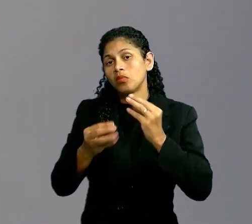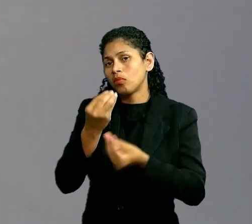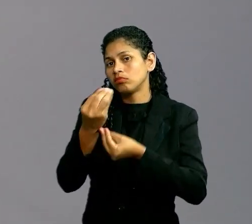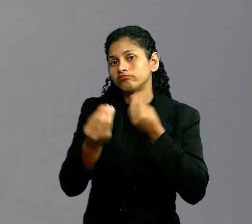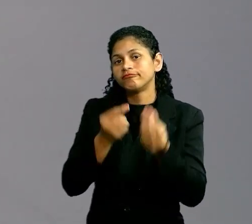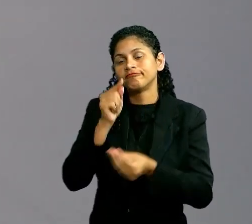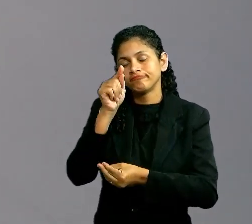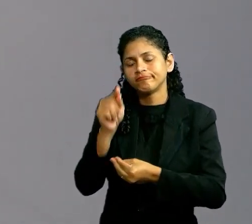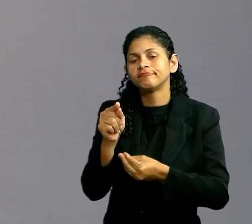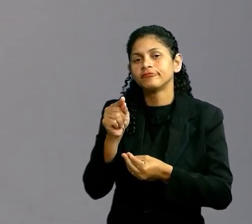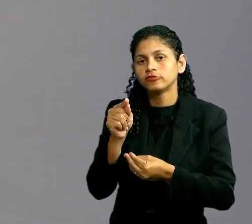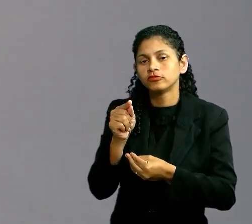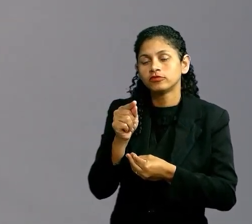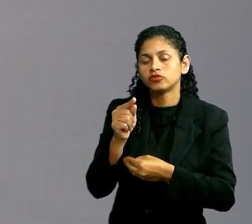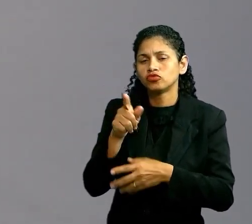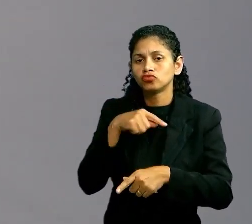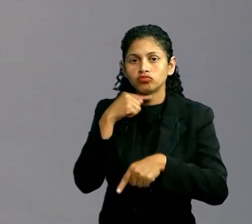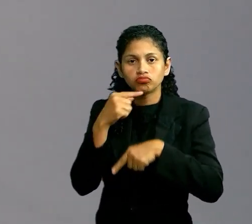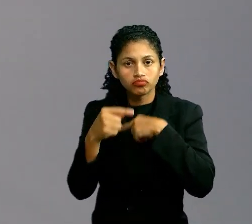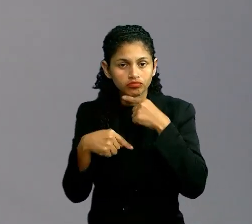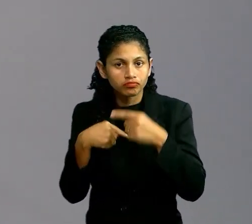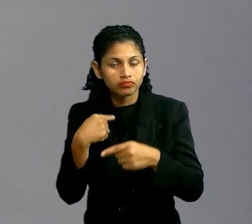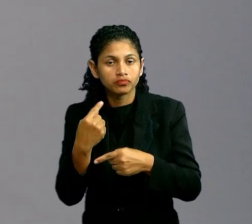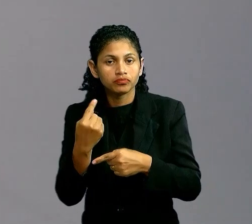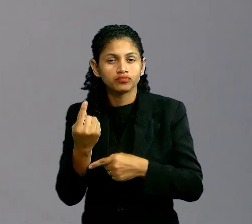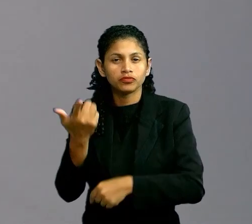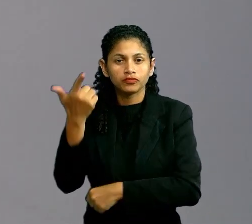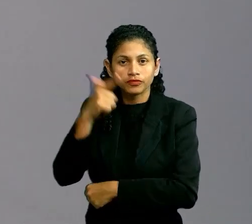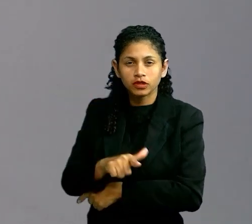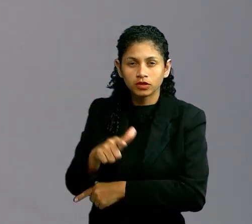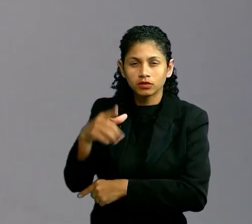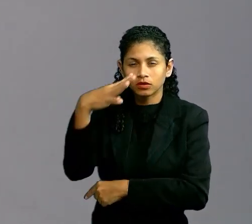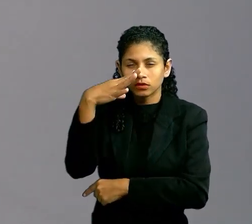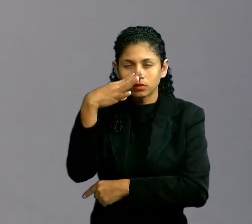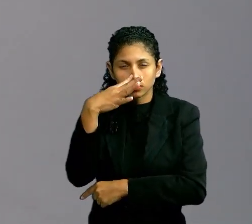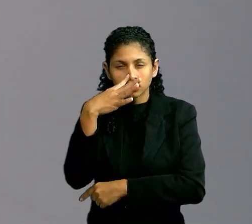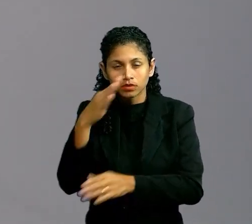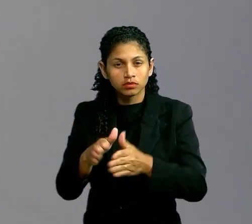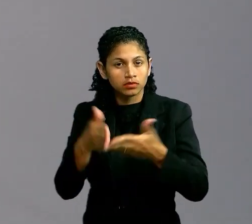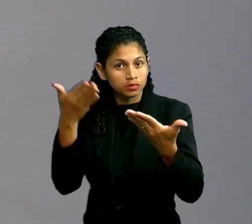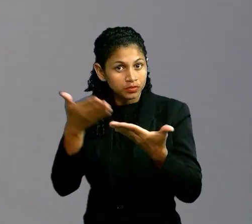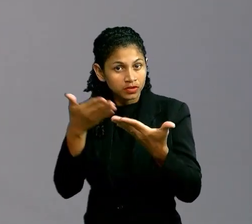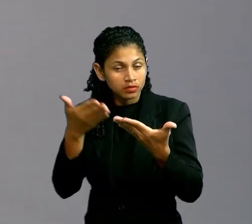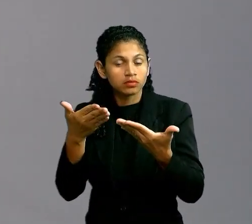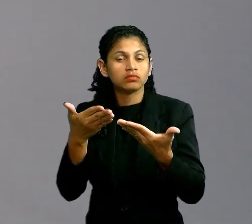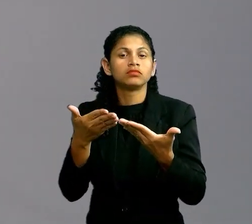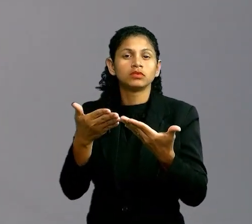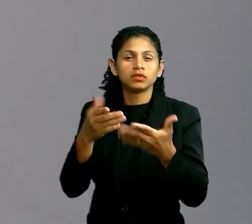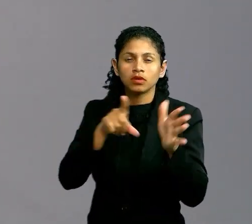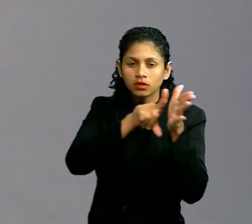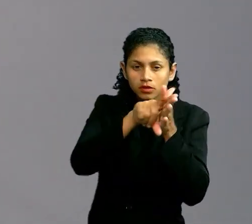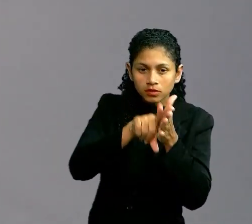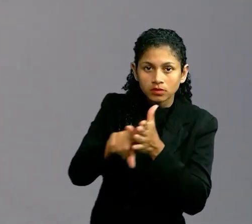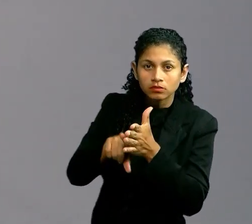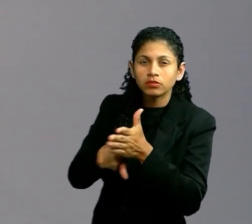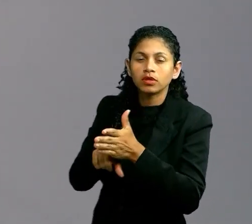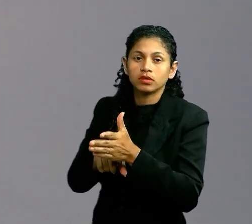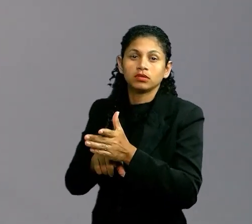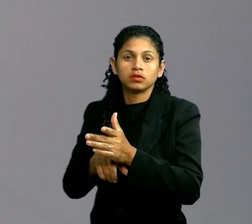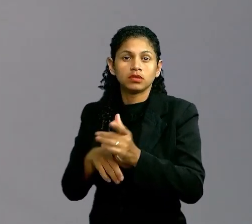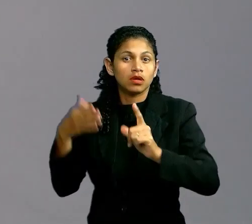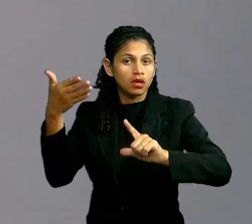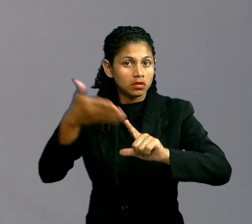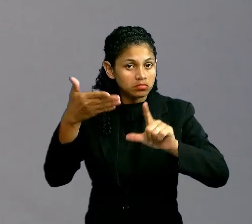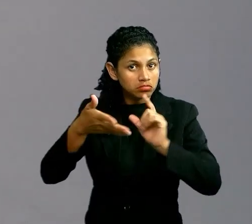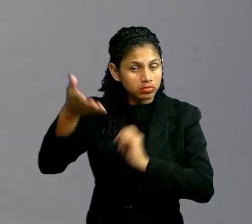e tira suas dúvidas. Reveja essa aula, entre na plataforma, olhe o livro, tá? Verifica isso, reveja novamente,